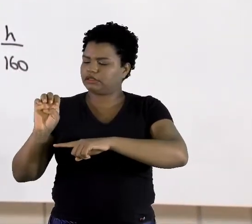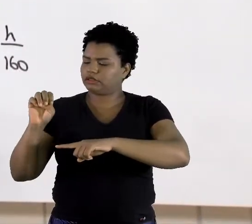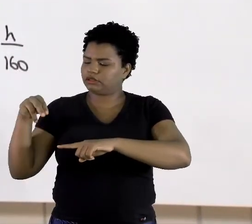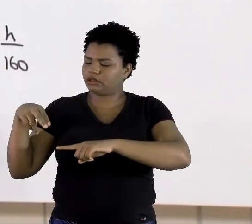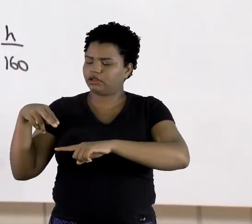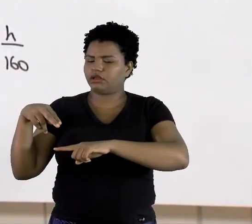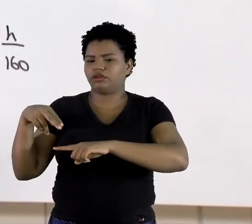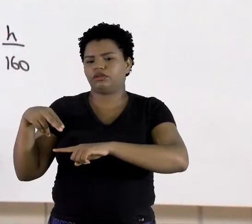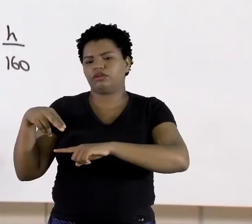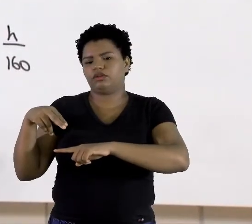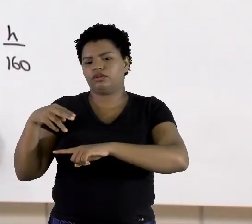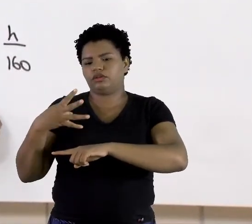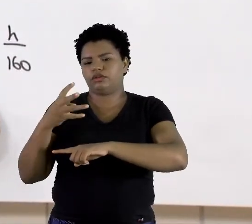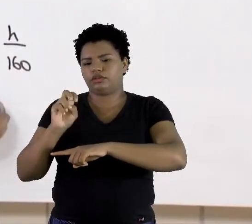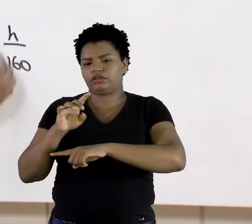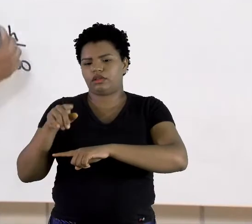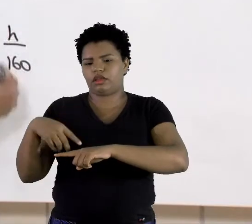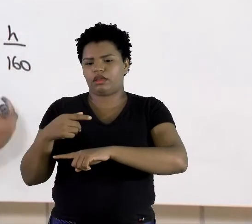é raiz de 2 sobre 2,